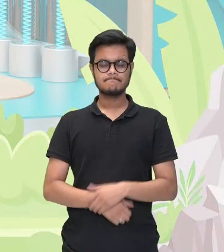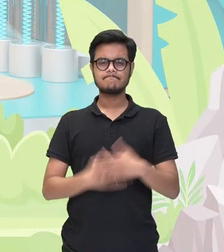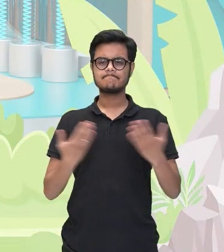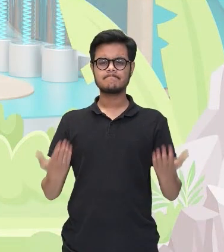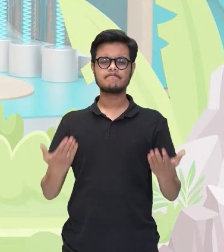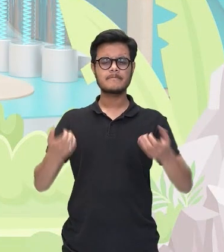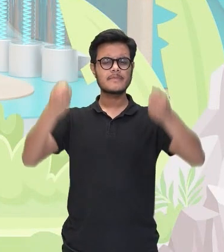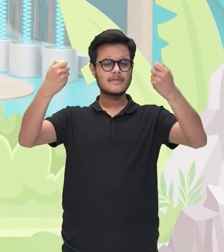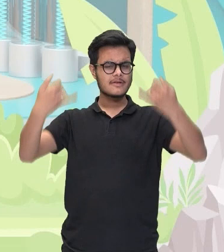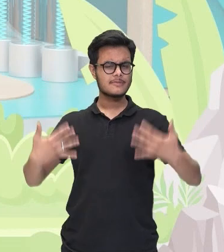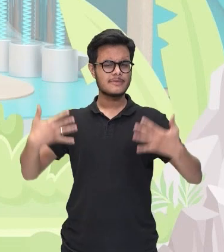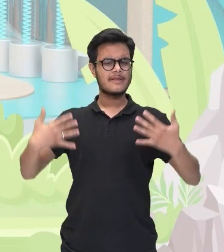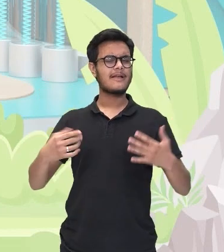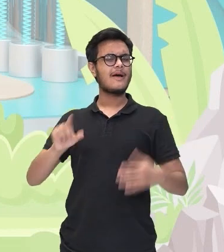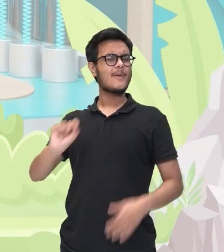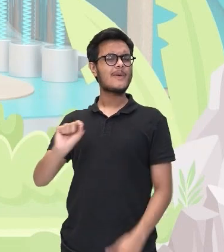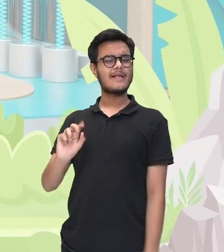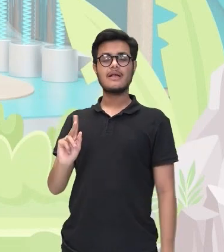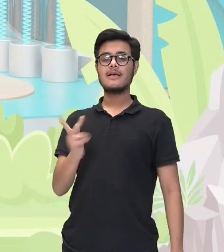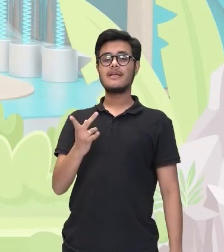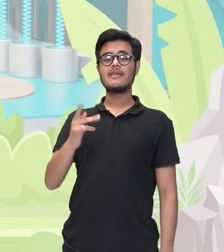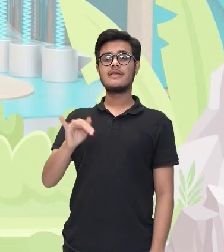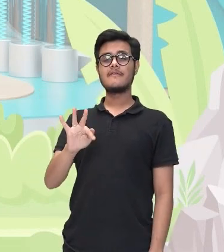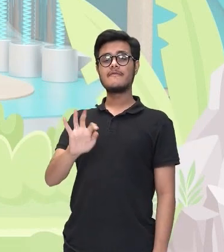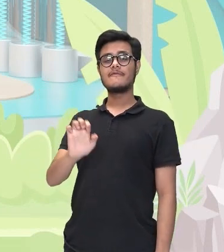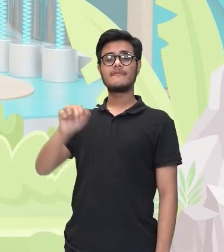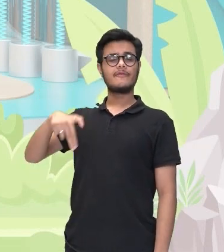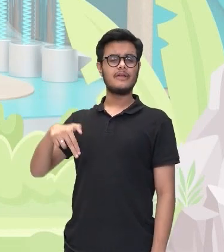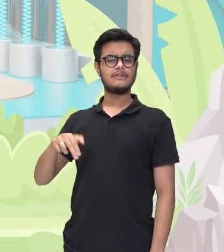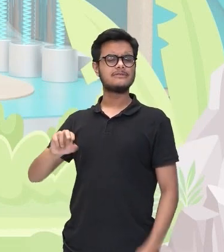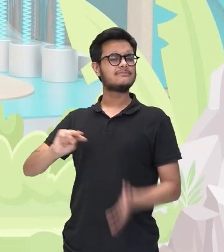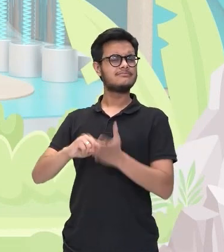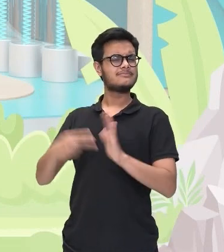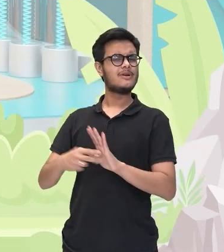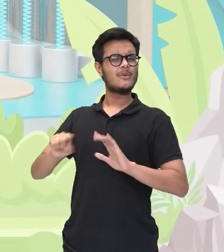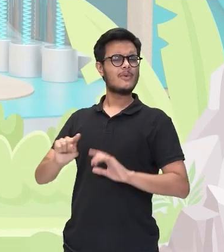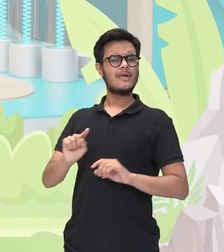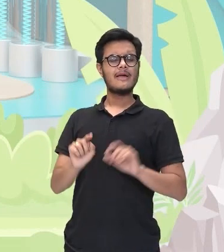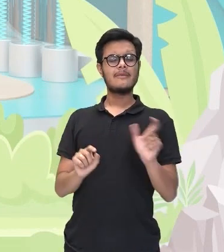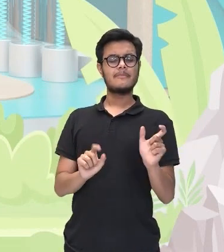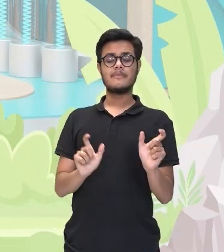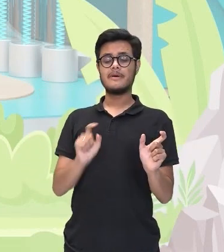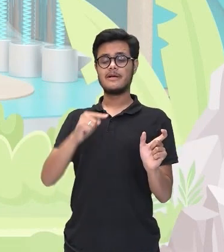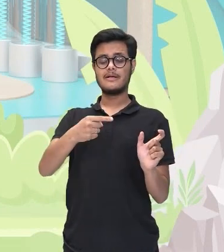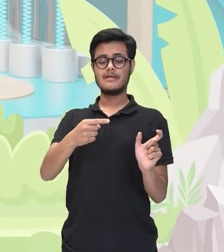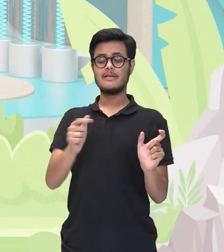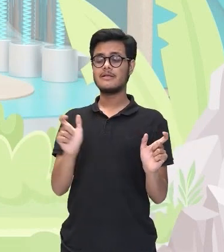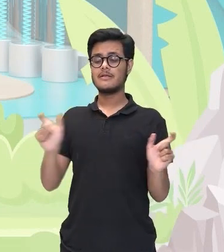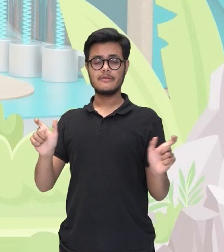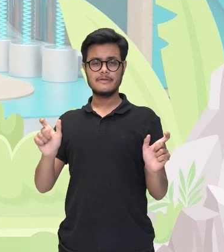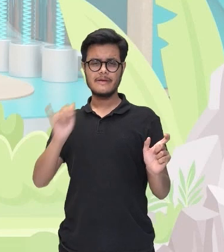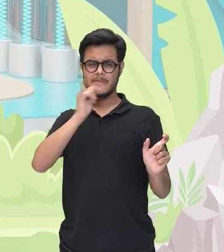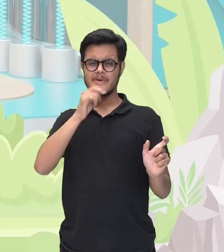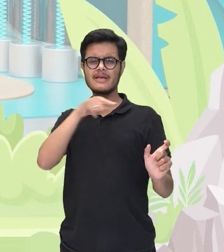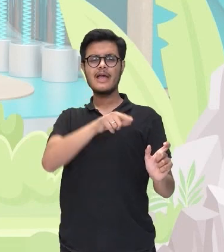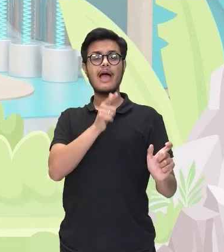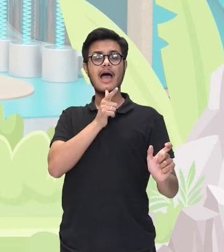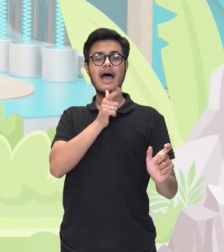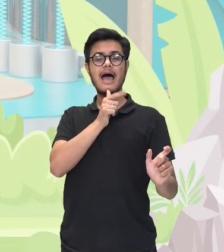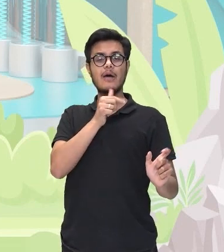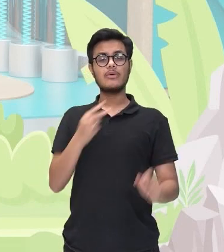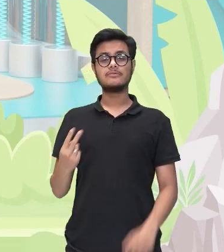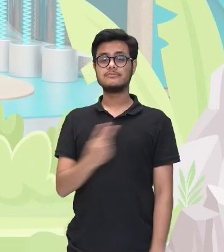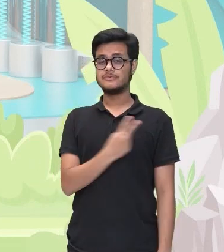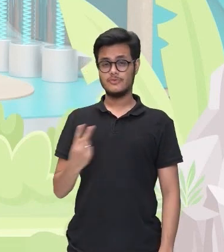Vamos falar sobre hífen antes. Observe aí, observe. Água é composta por dois elementos químicos,